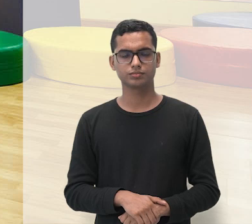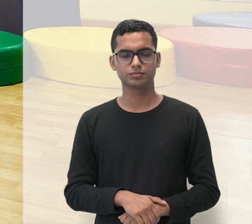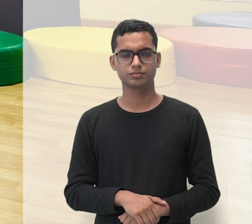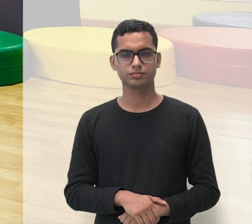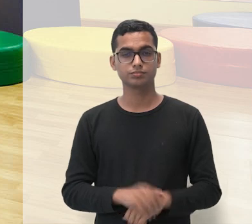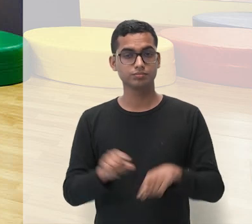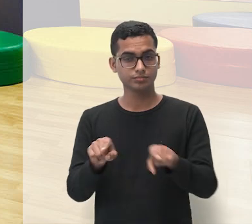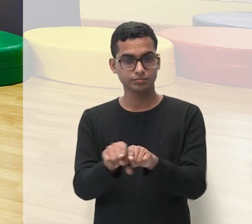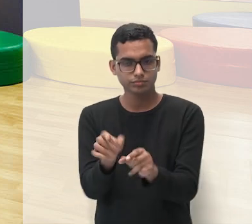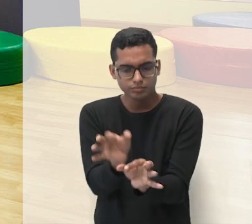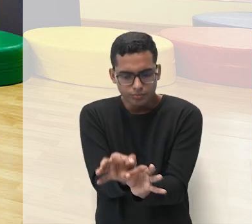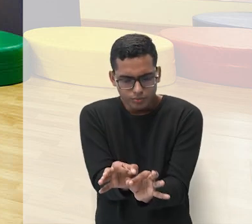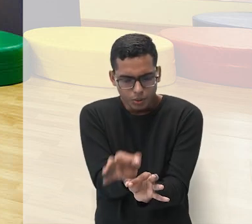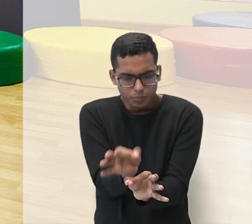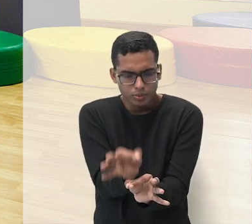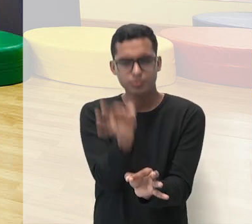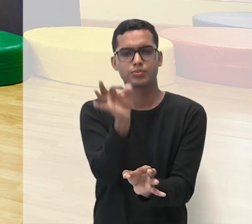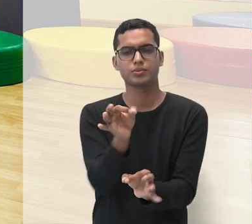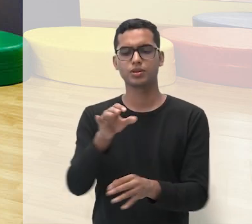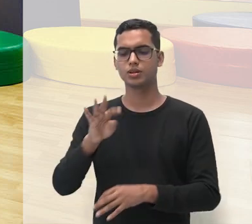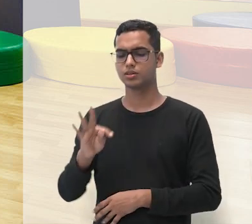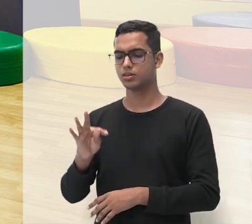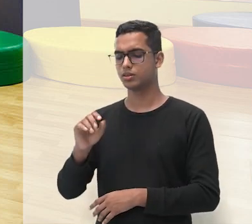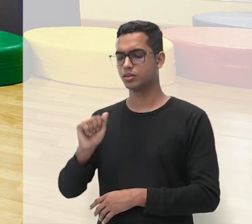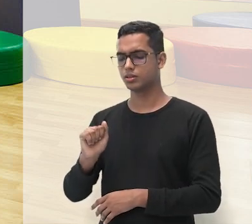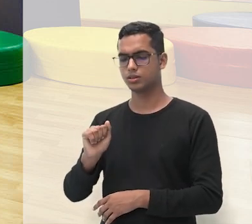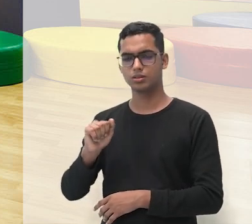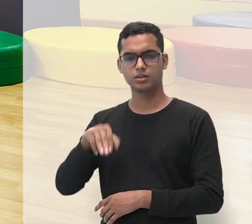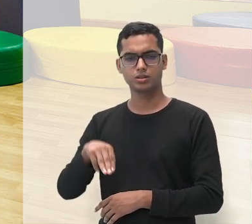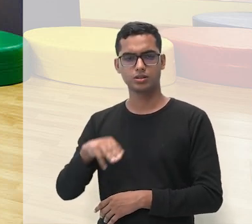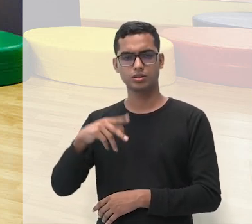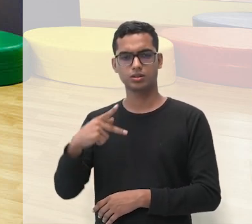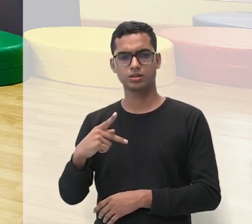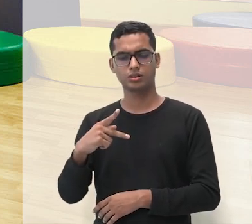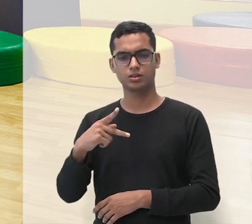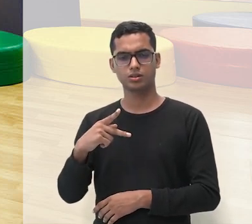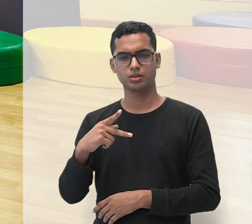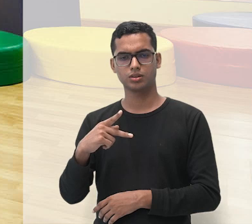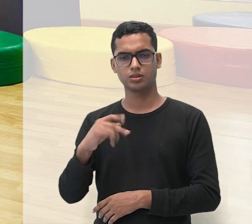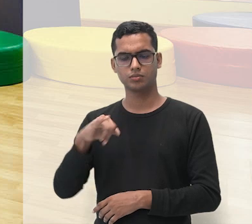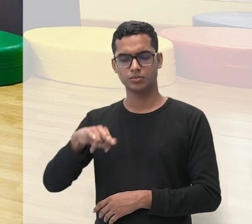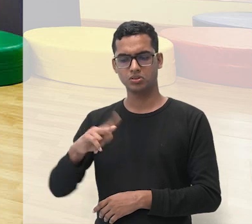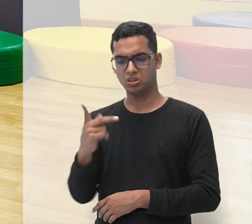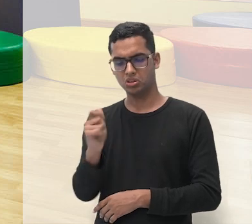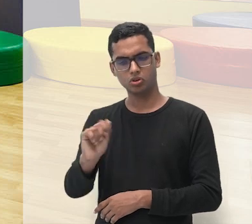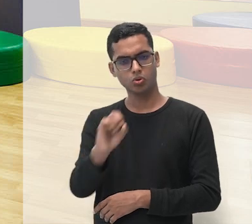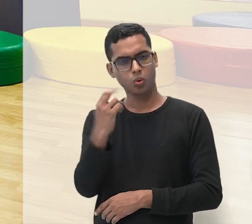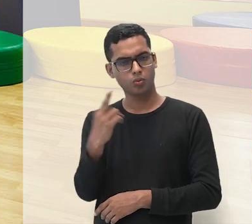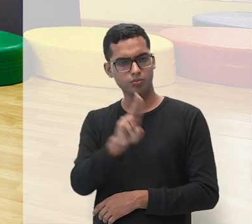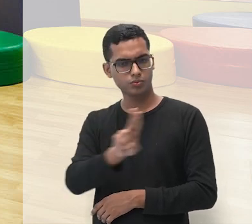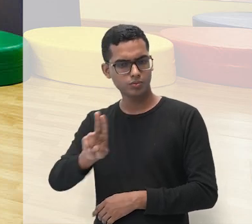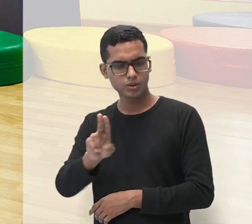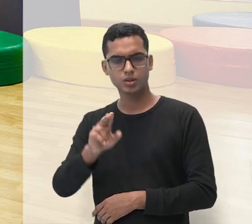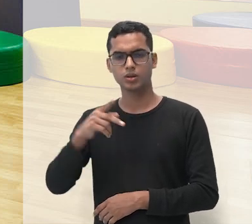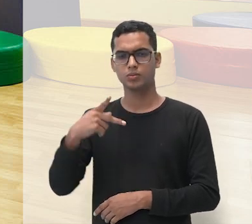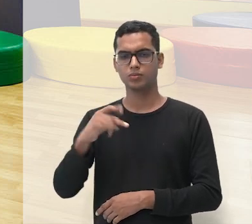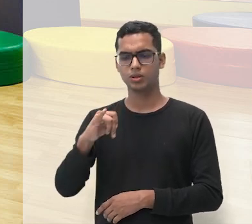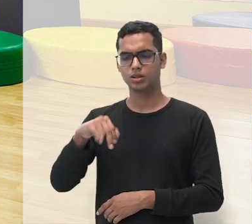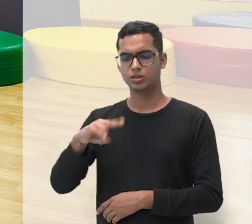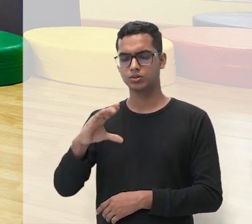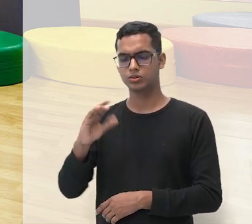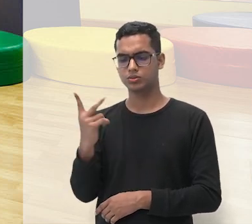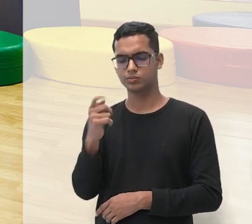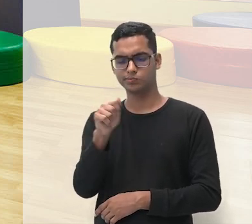São tampinhas. Aqui na nossa região a gente conhece como pincha. Como é que funciona esse jogo?